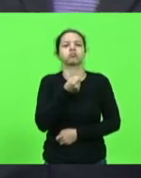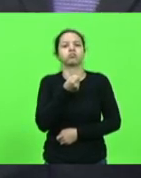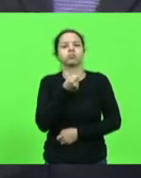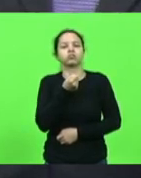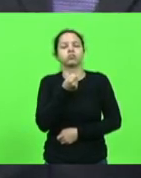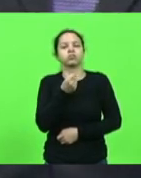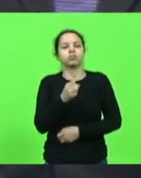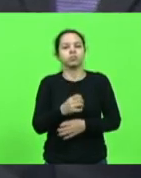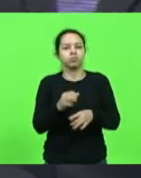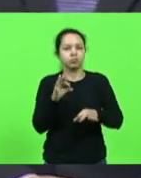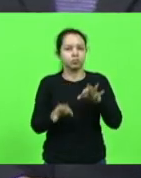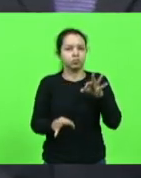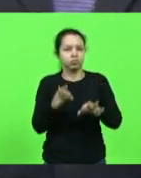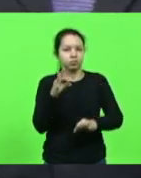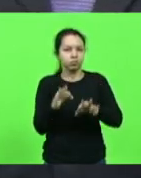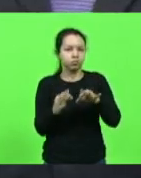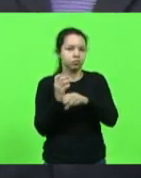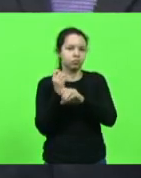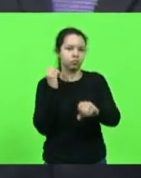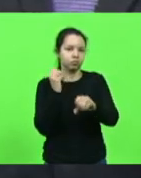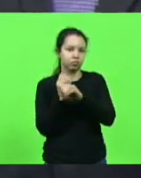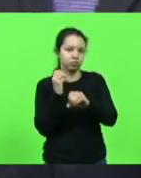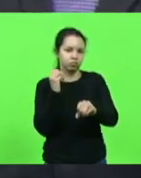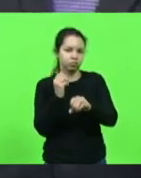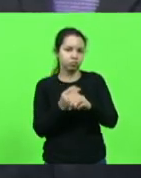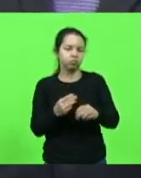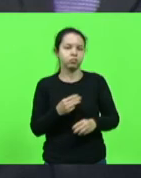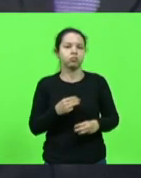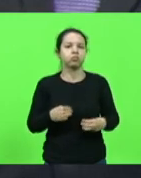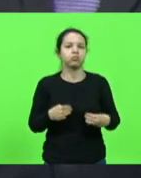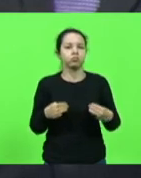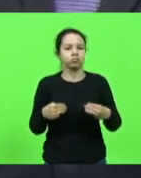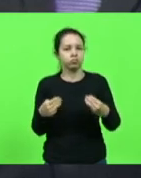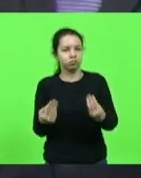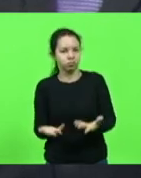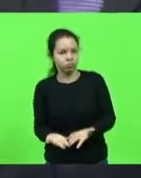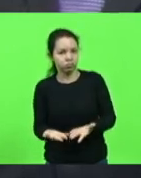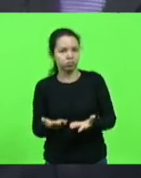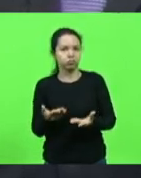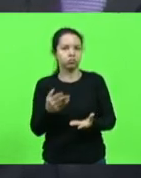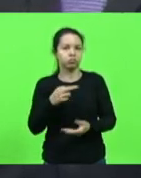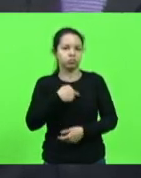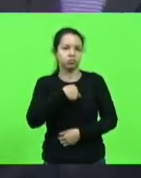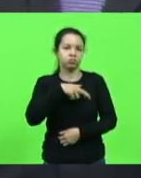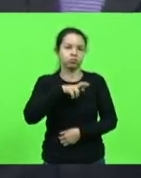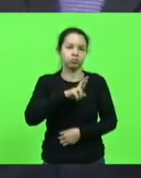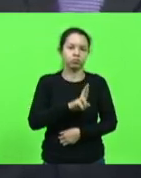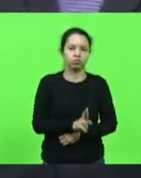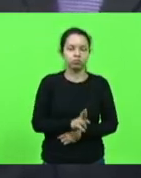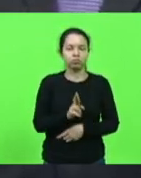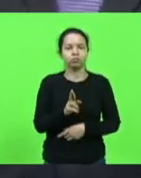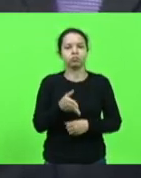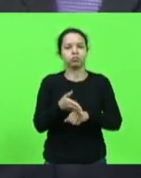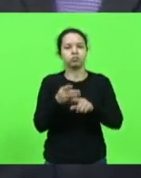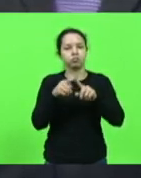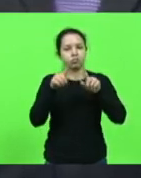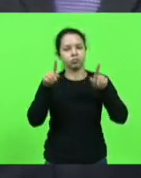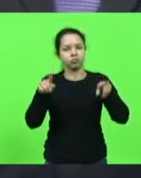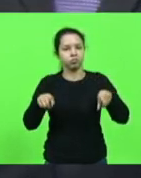engenheiros, ministros, religiosos, funcionários públicos,